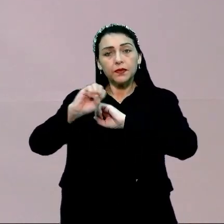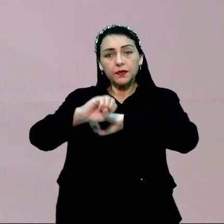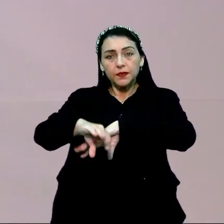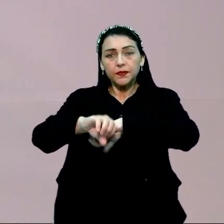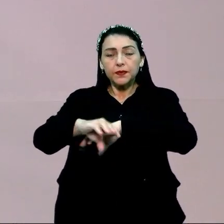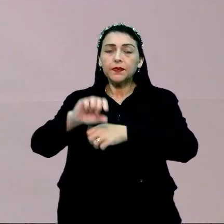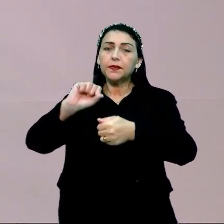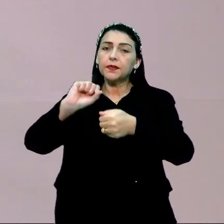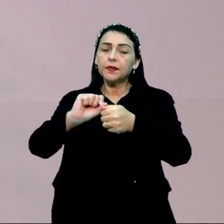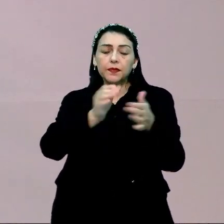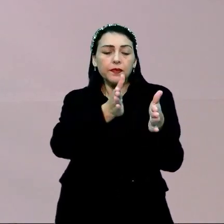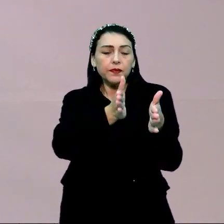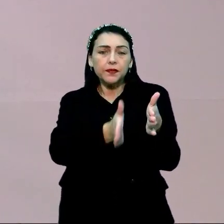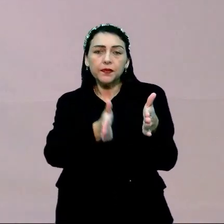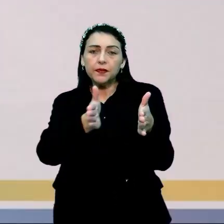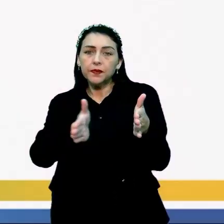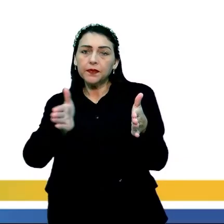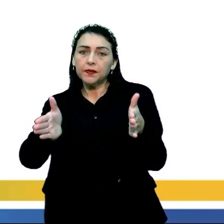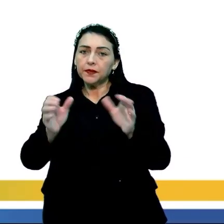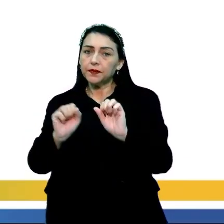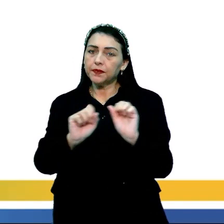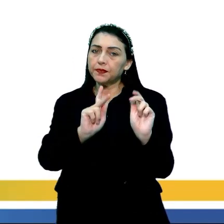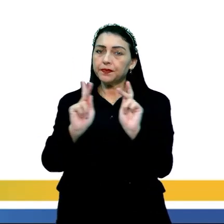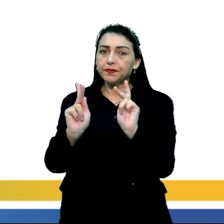fazer isso no passo a passo, ok?